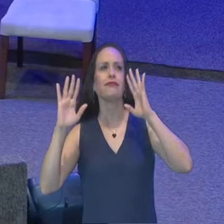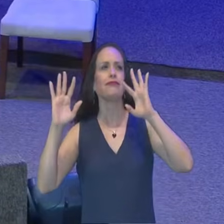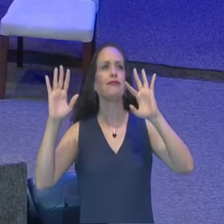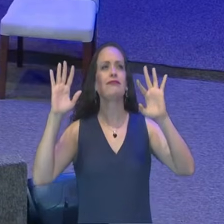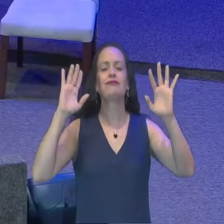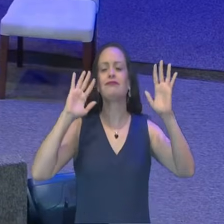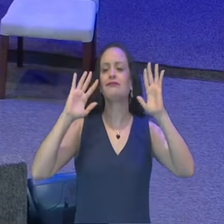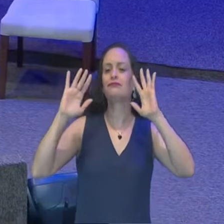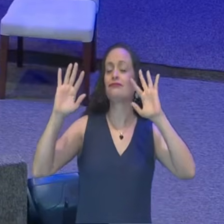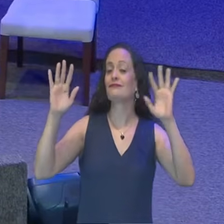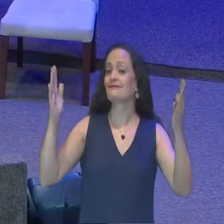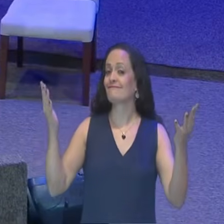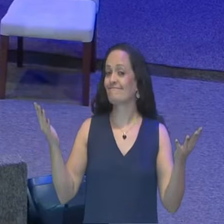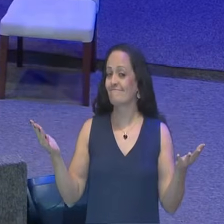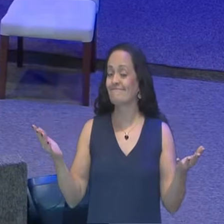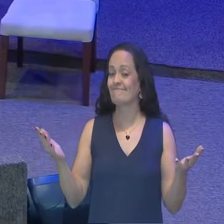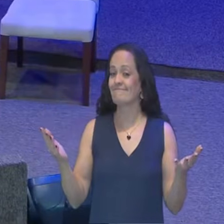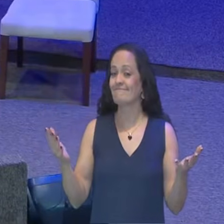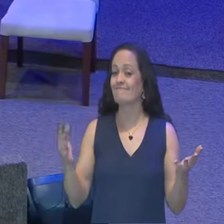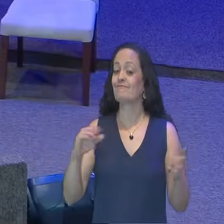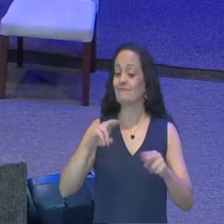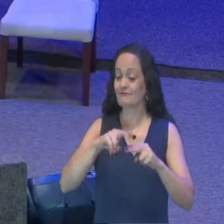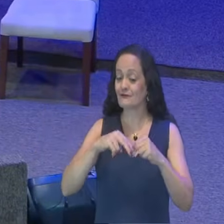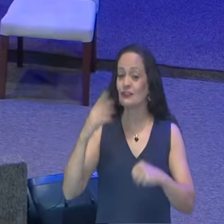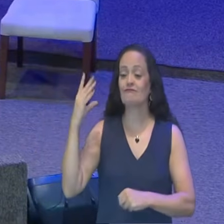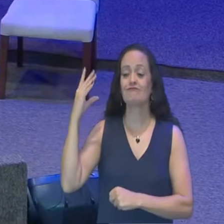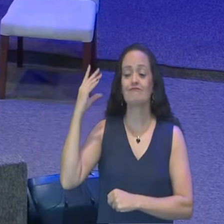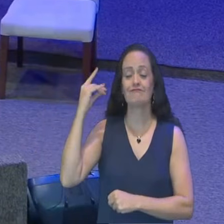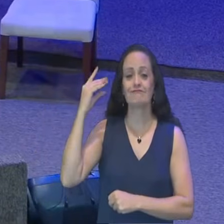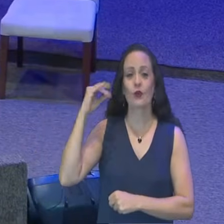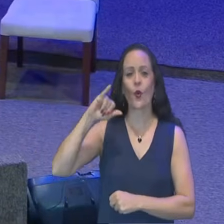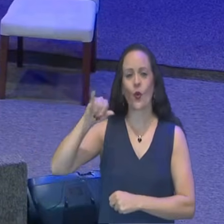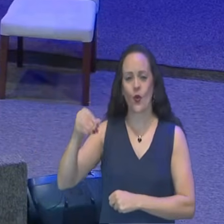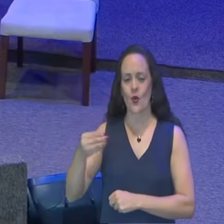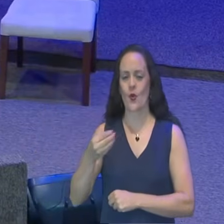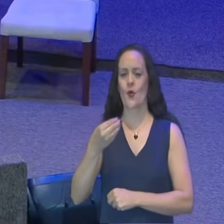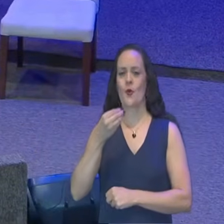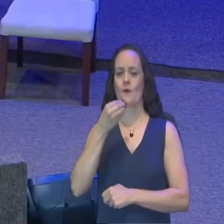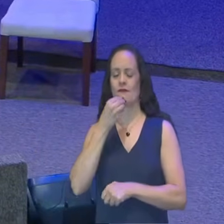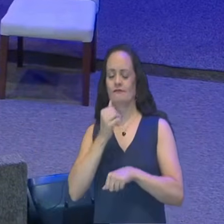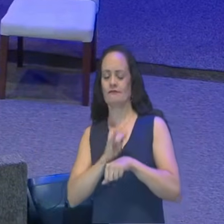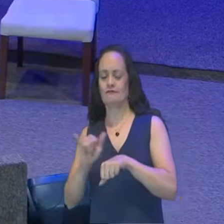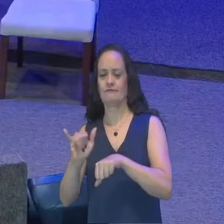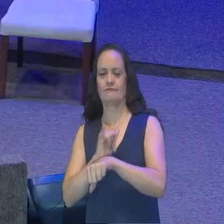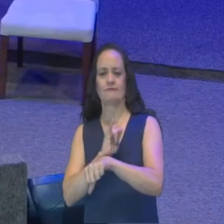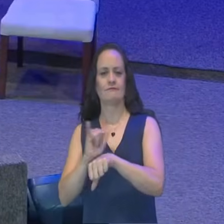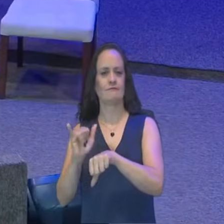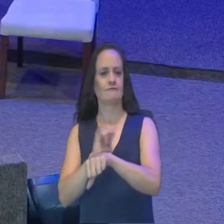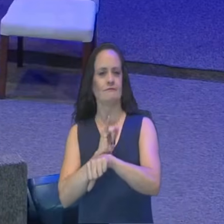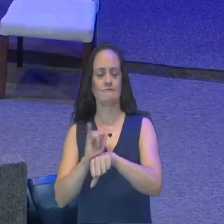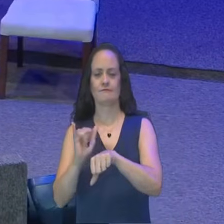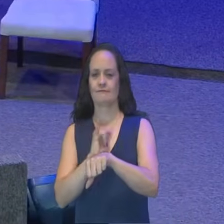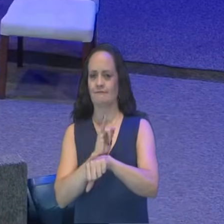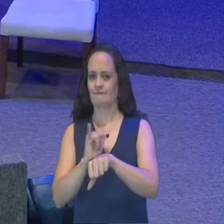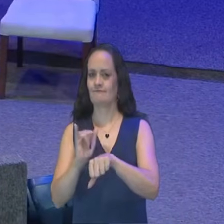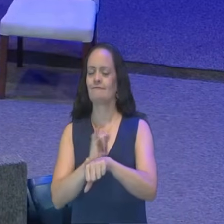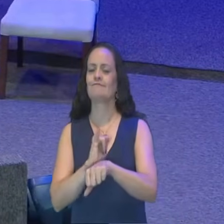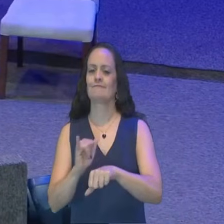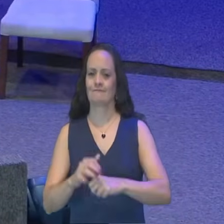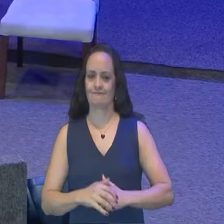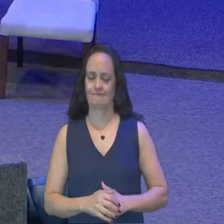E aqui neste momento que o inimigo ele continua a atuar, porque a estratégia dele é essa: